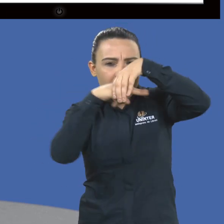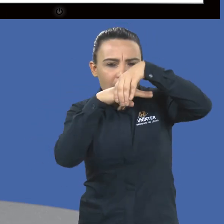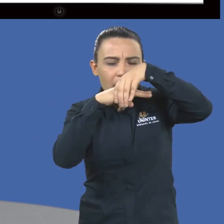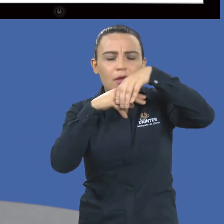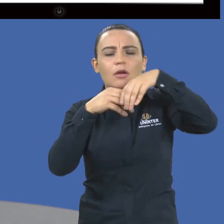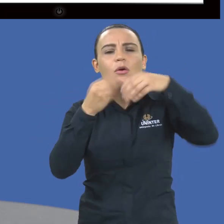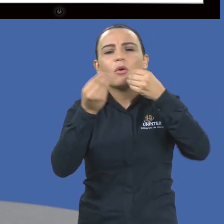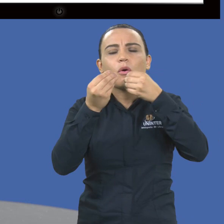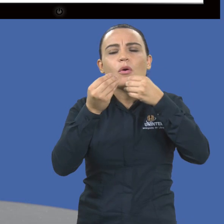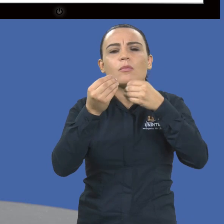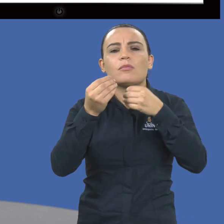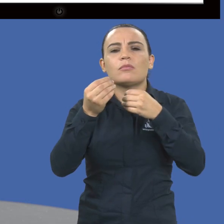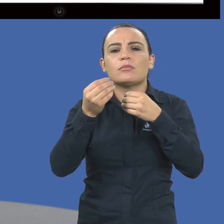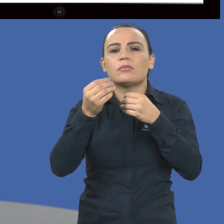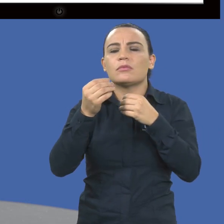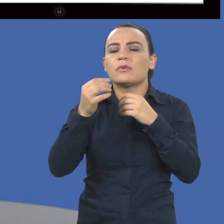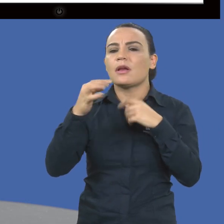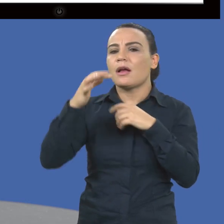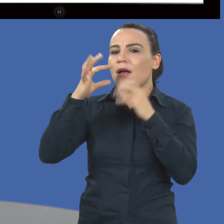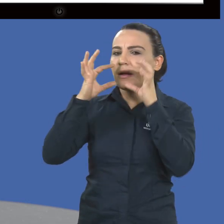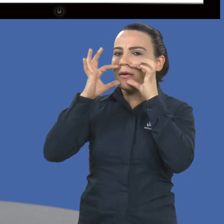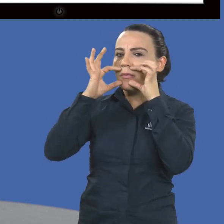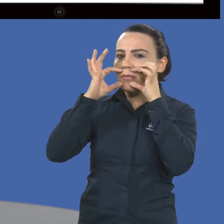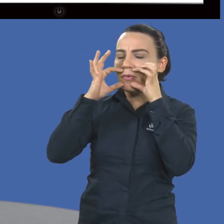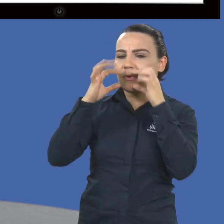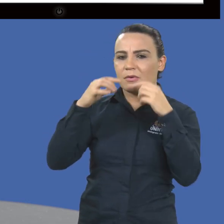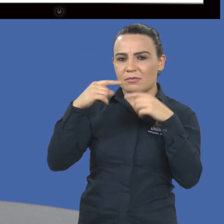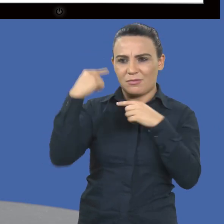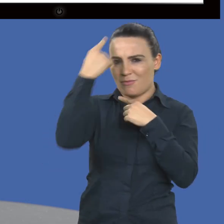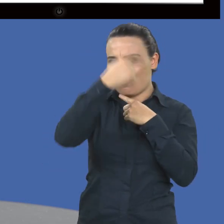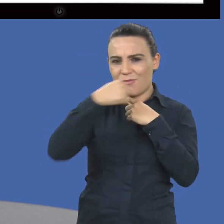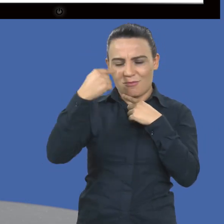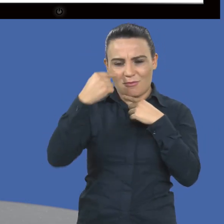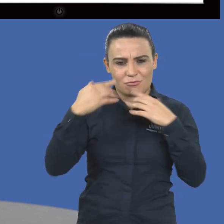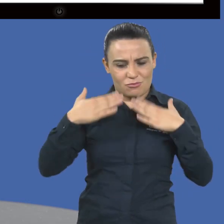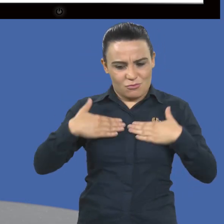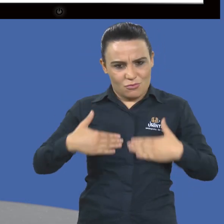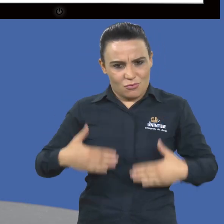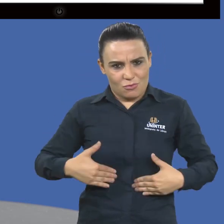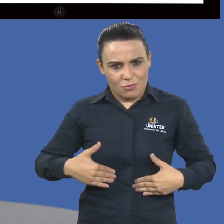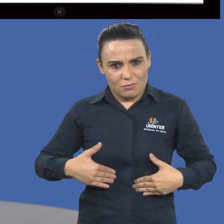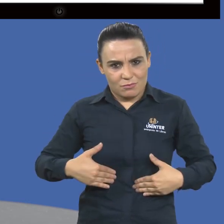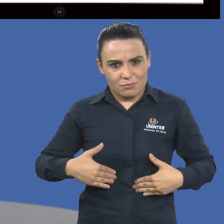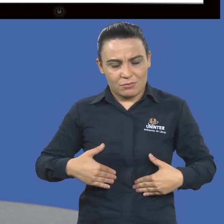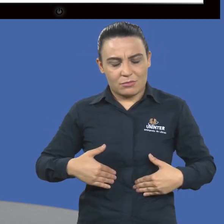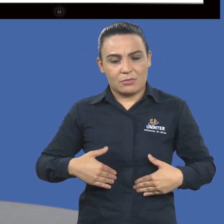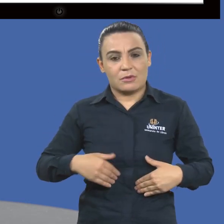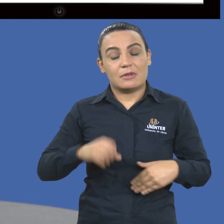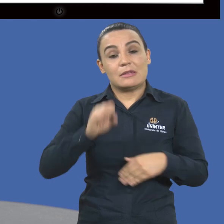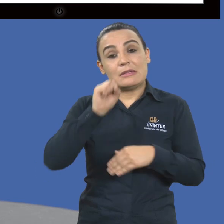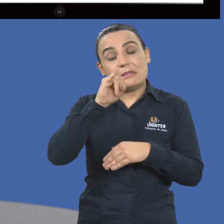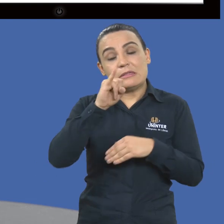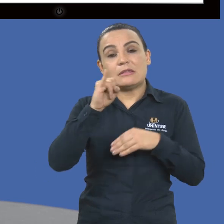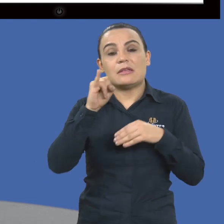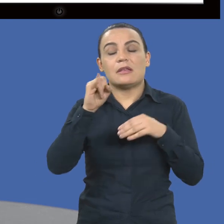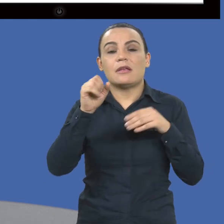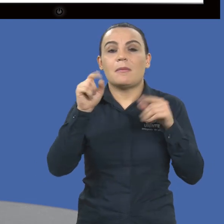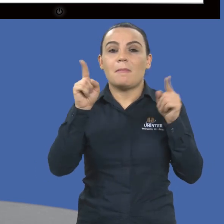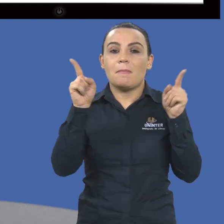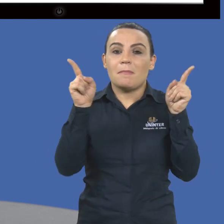translucência nucal e que vai nos dizer se essa translucência nucal está normal ou está